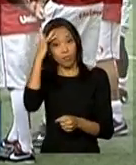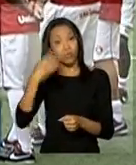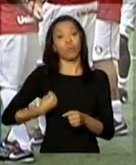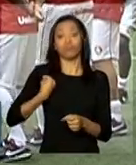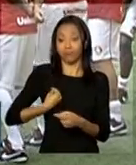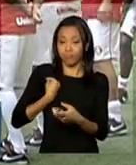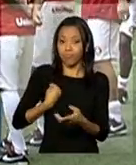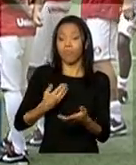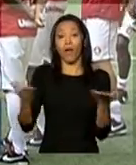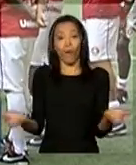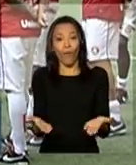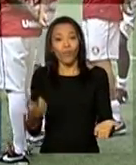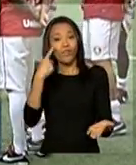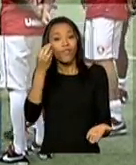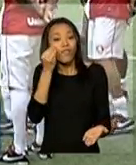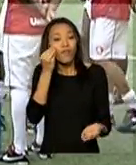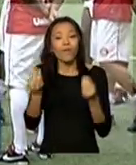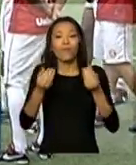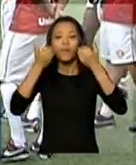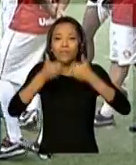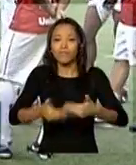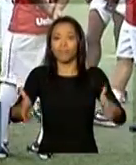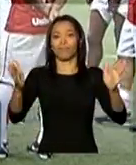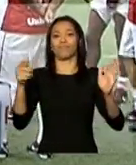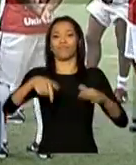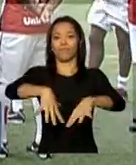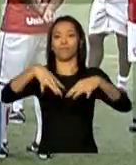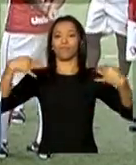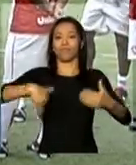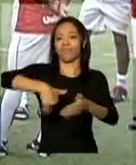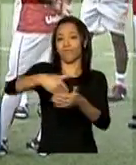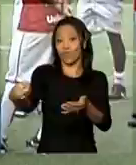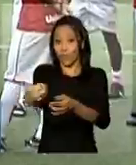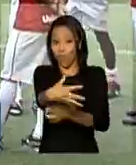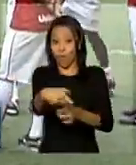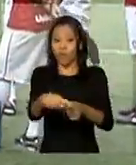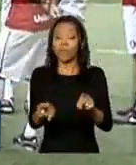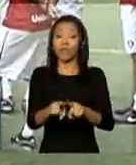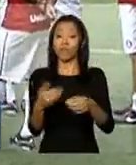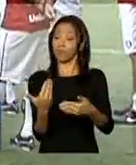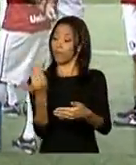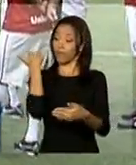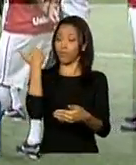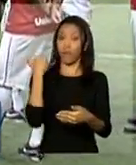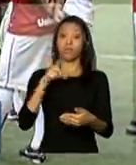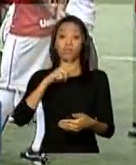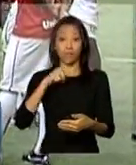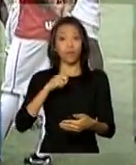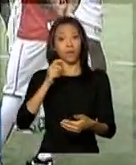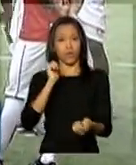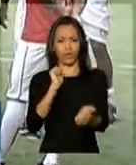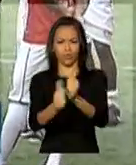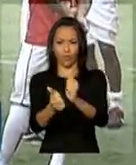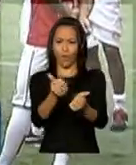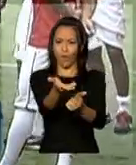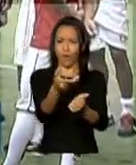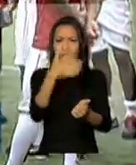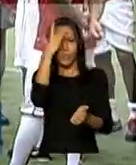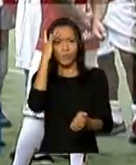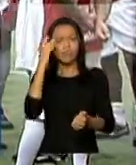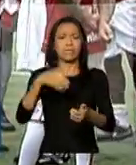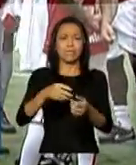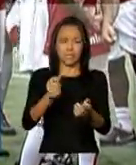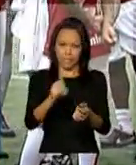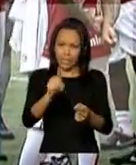para essa inauguração do novo Beira-Rio. Atrás de mim também estão jogadores do Internacional, jogadores